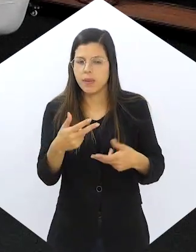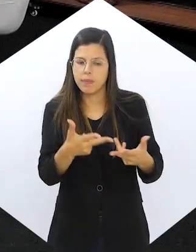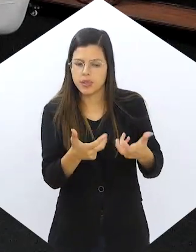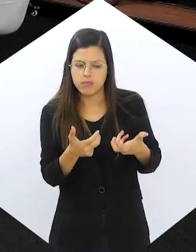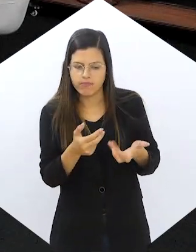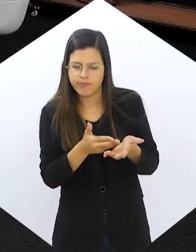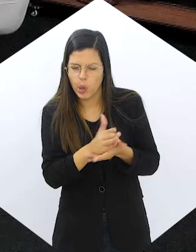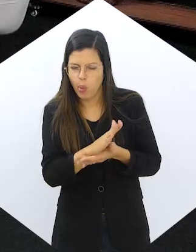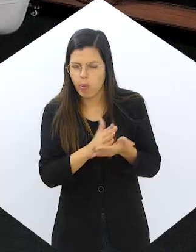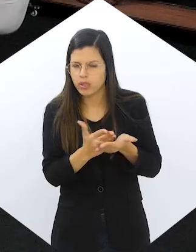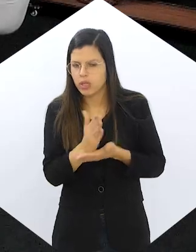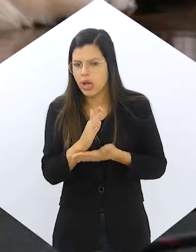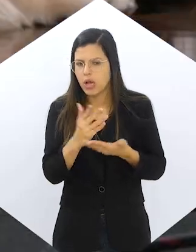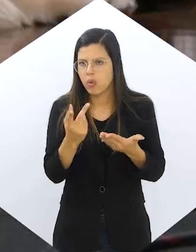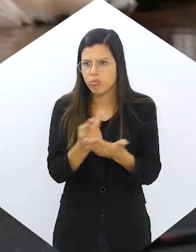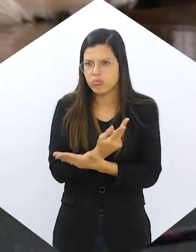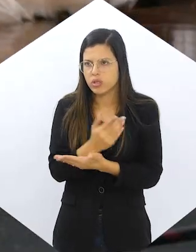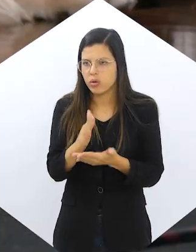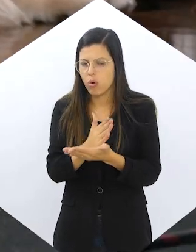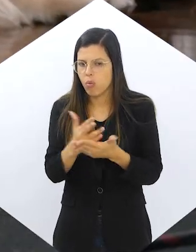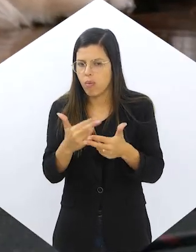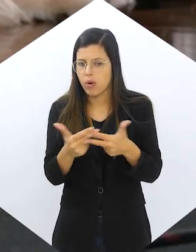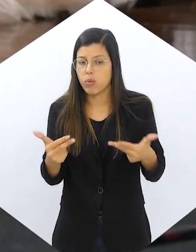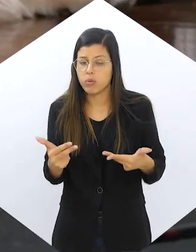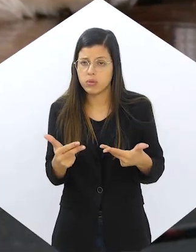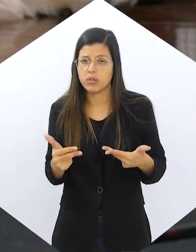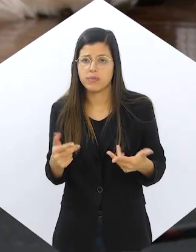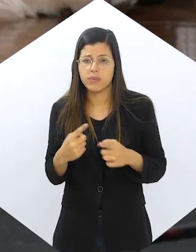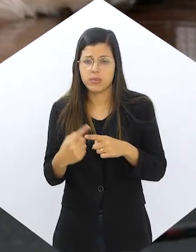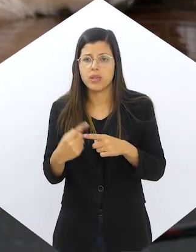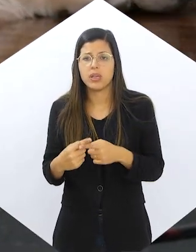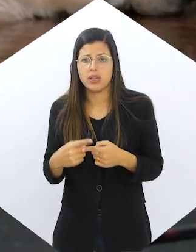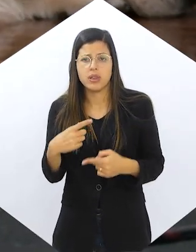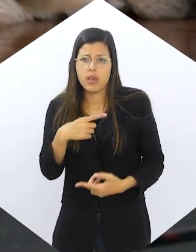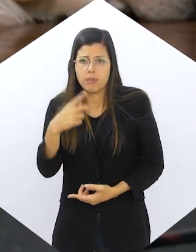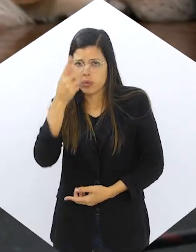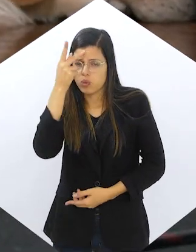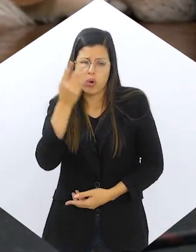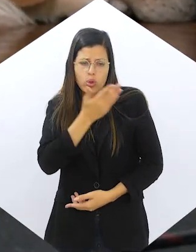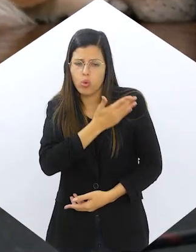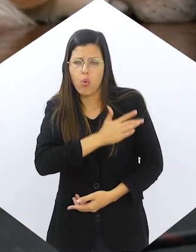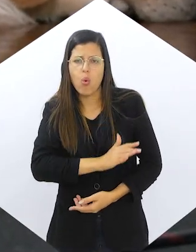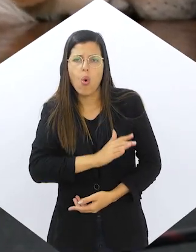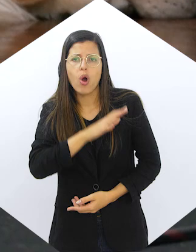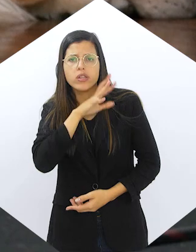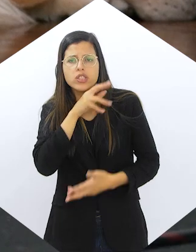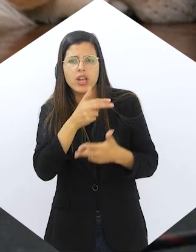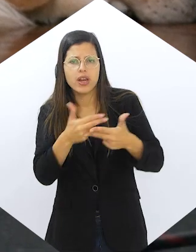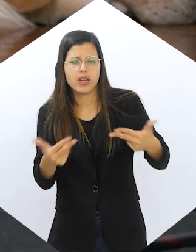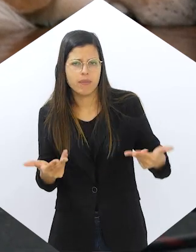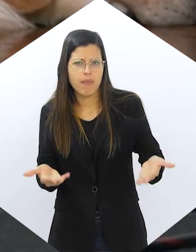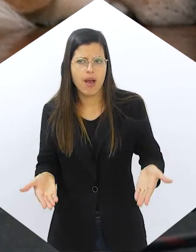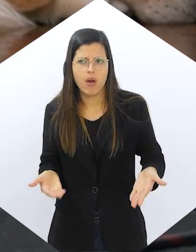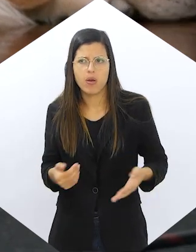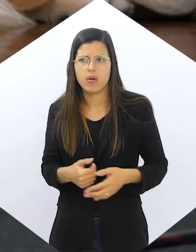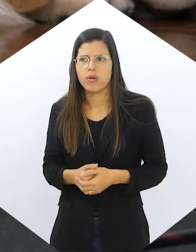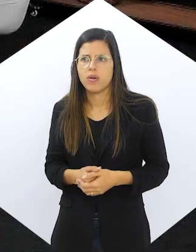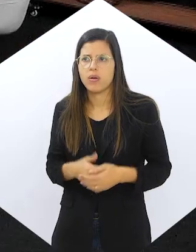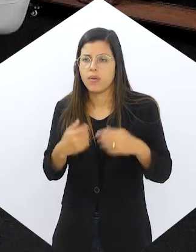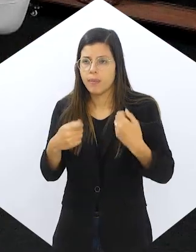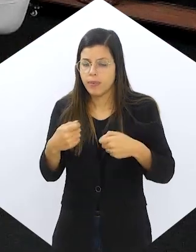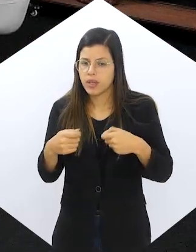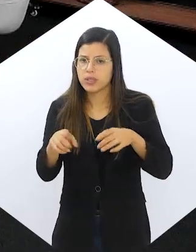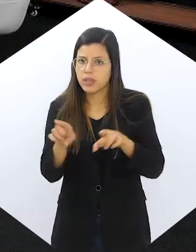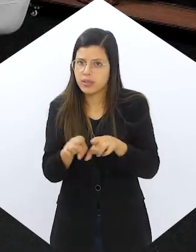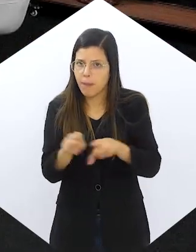exatamente. Porque existem pessoas que realmente não gostam de animais, né? Então não vão querer um cachorro latindo ali ou abanando próximo à comida.